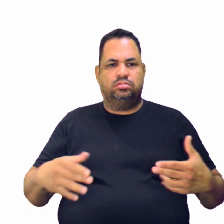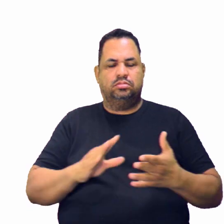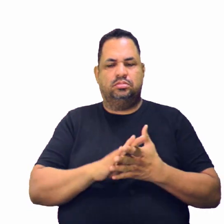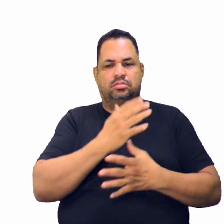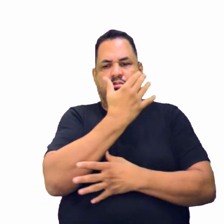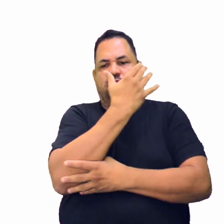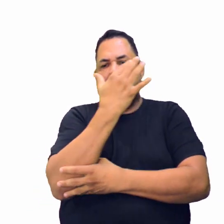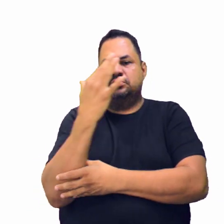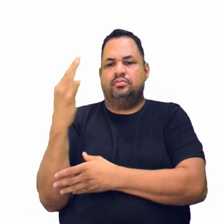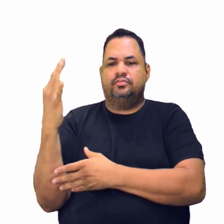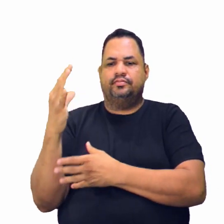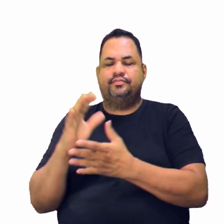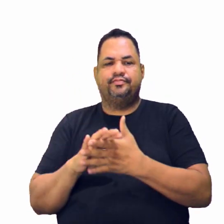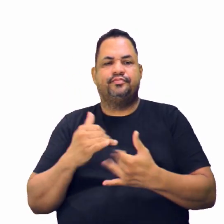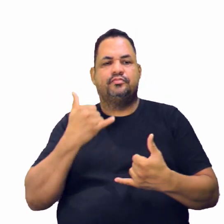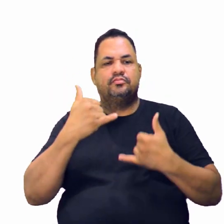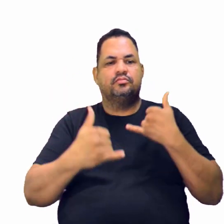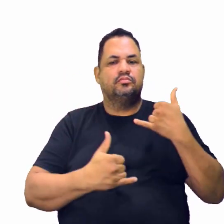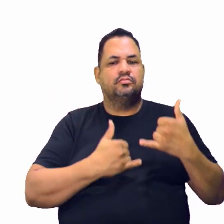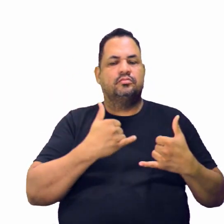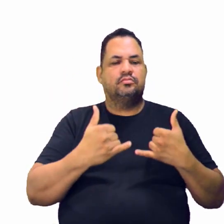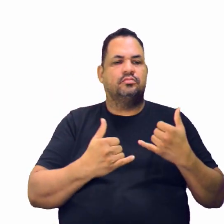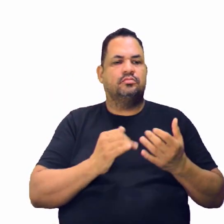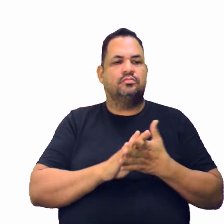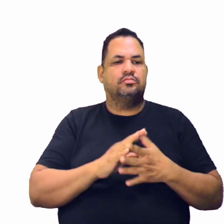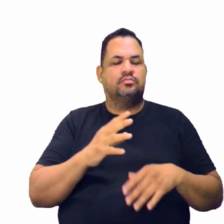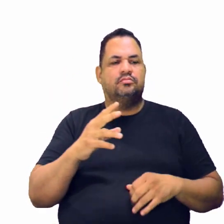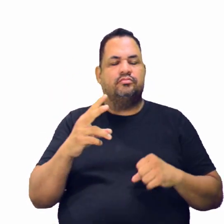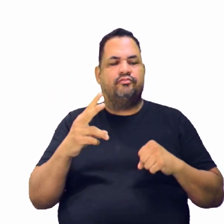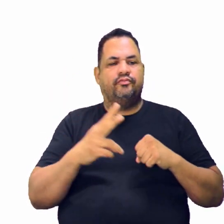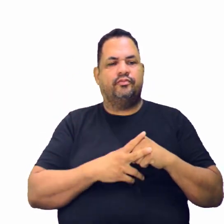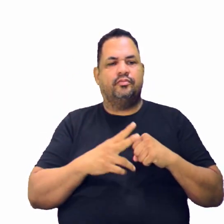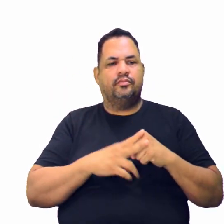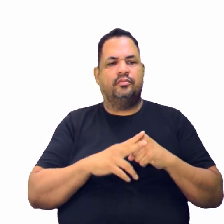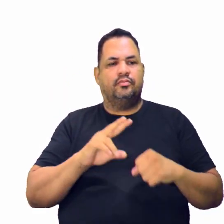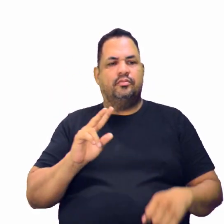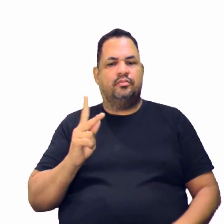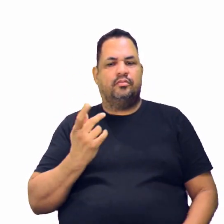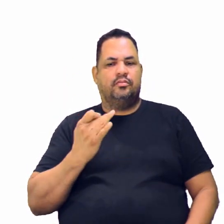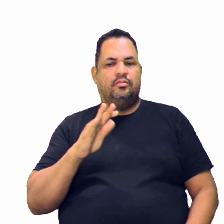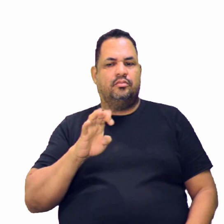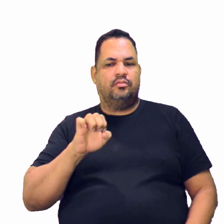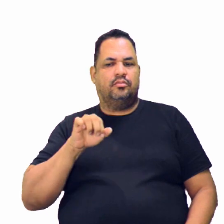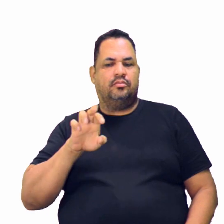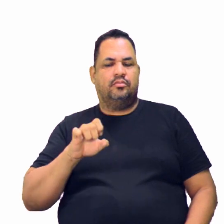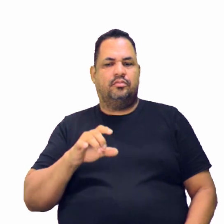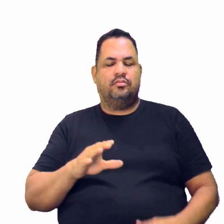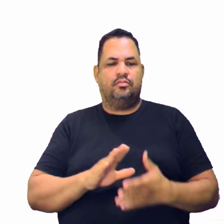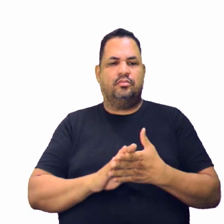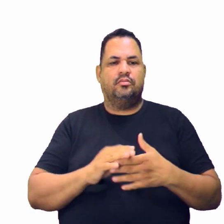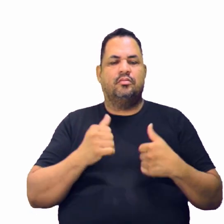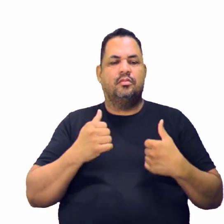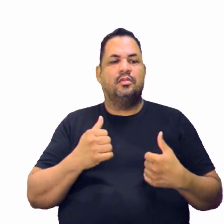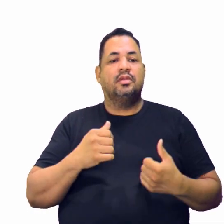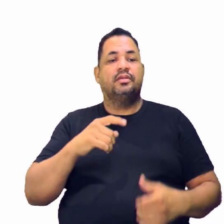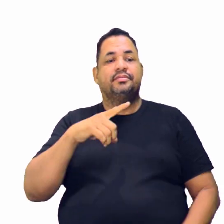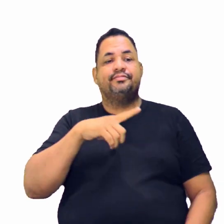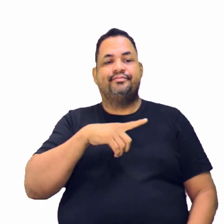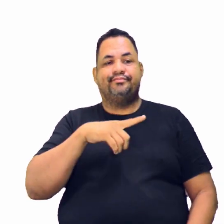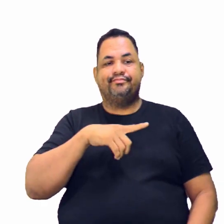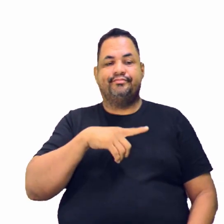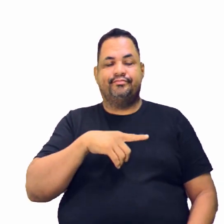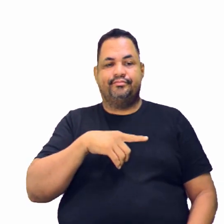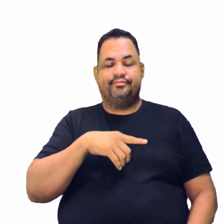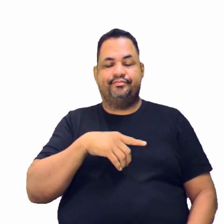Há crianças no parque. Ó, o verbo haver, tá bom? Existem, preste atenção,